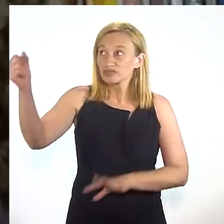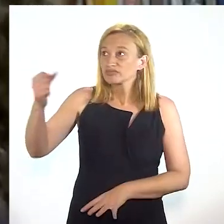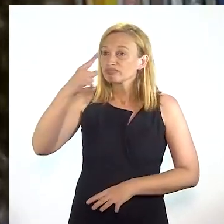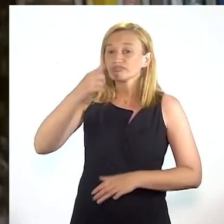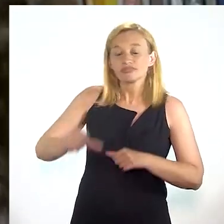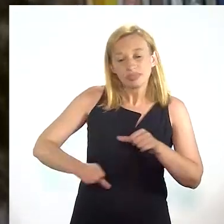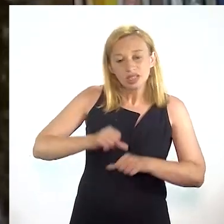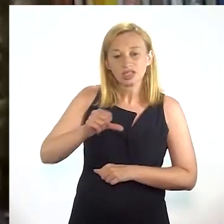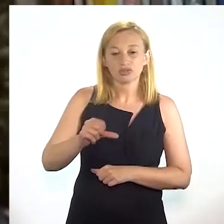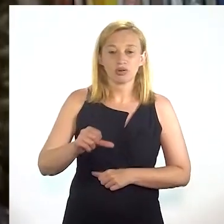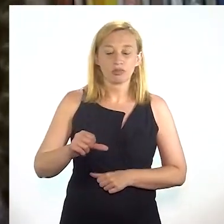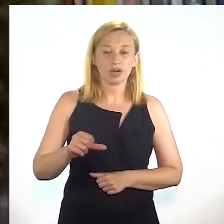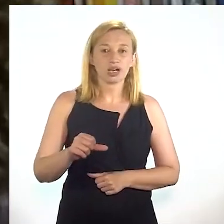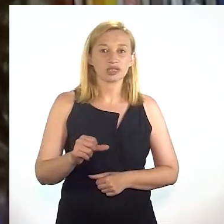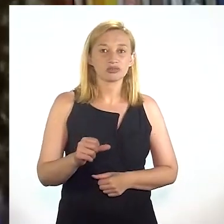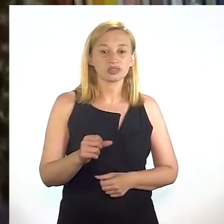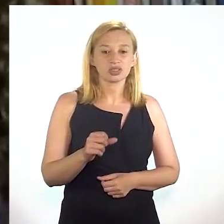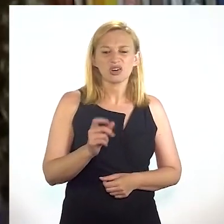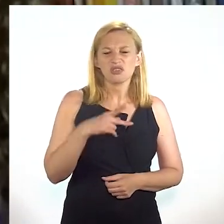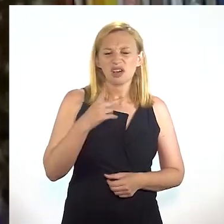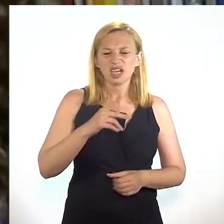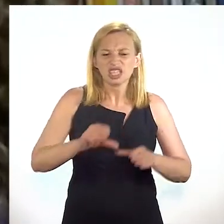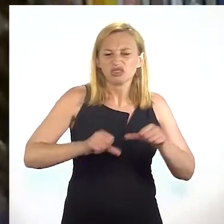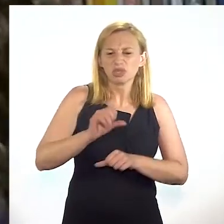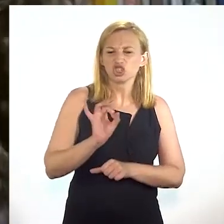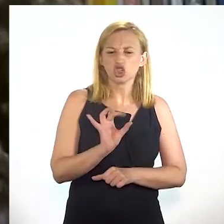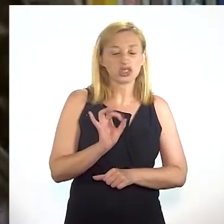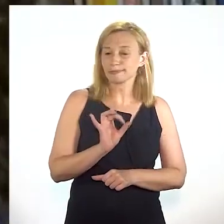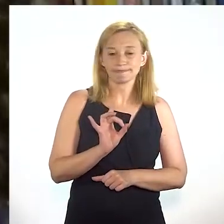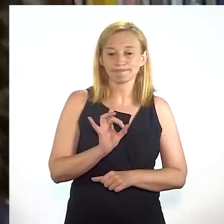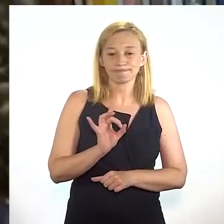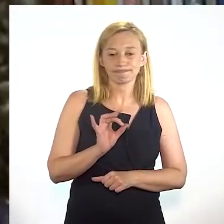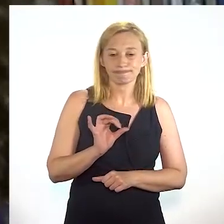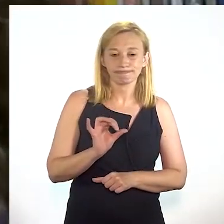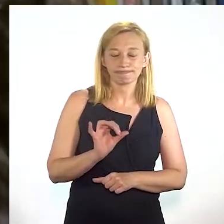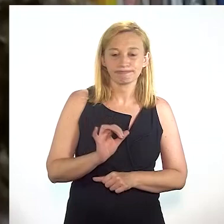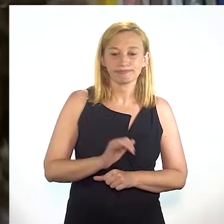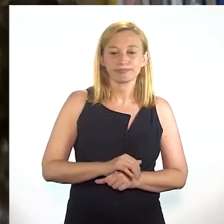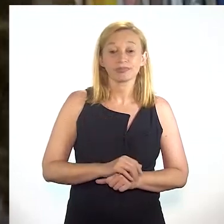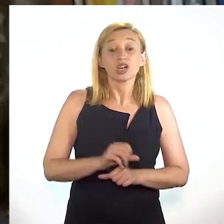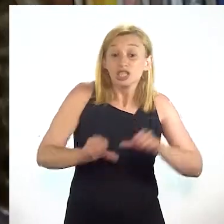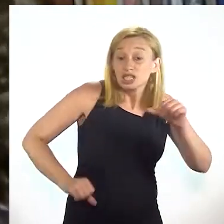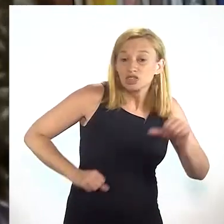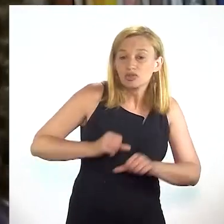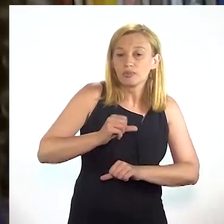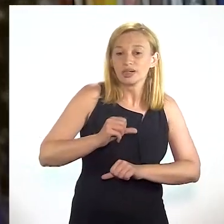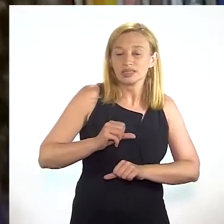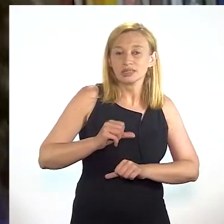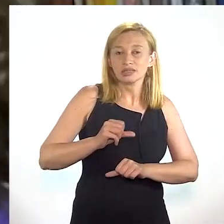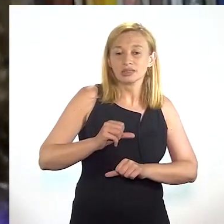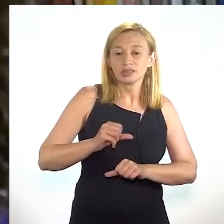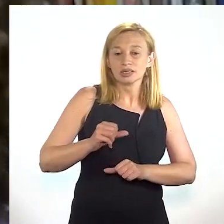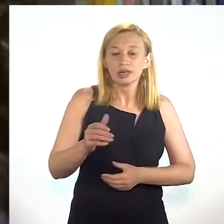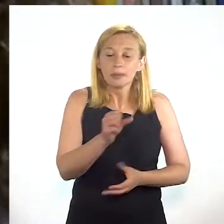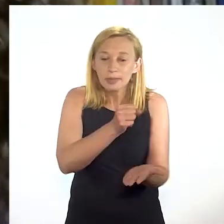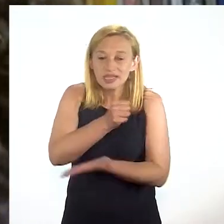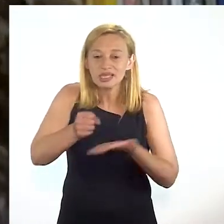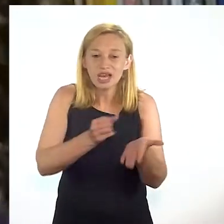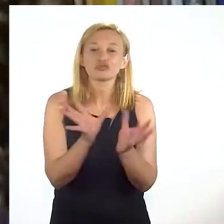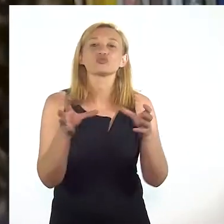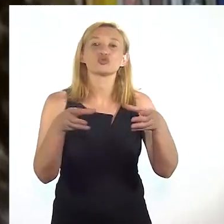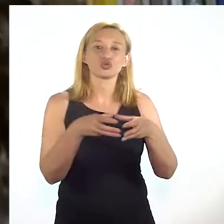que é inspirar para transformar. Quer dizer, a gente não faz a transformação sozinha, a gente não é transformação. Transformação